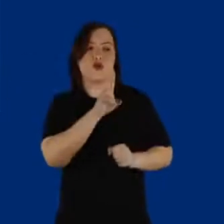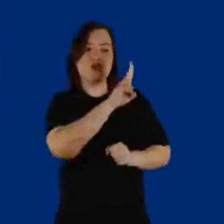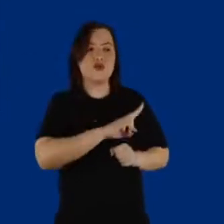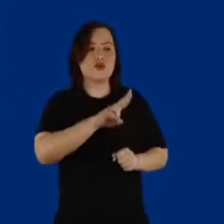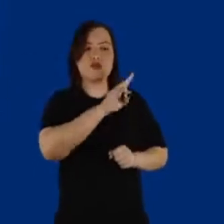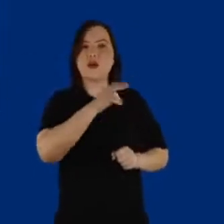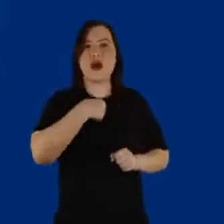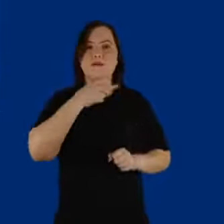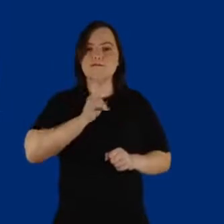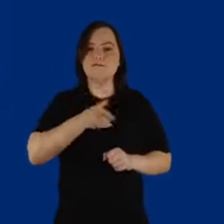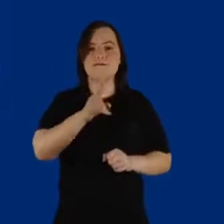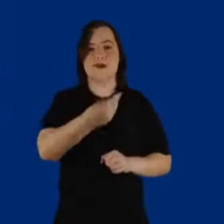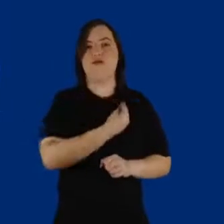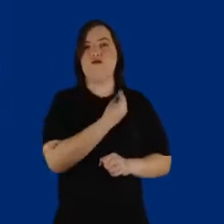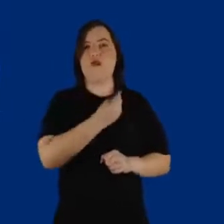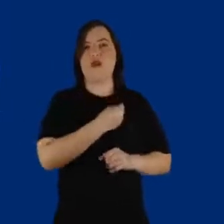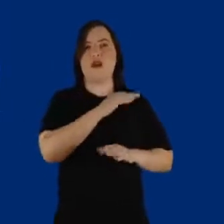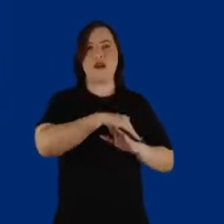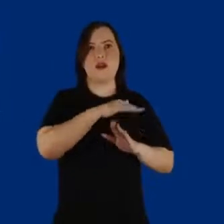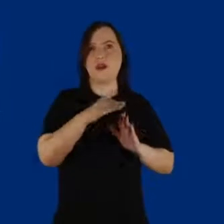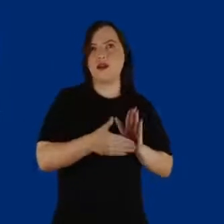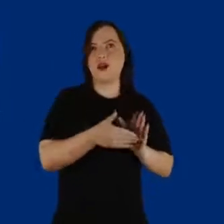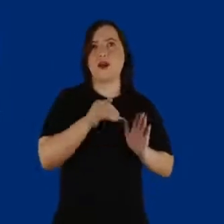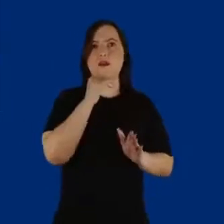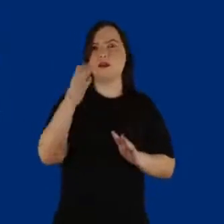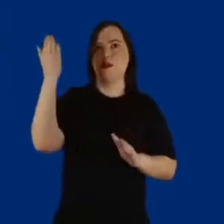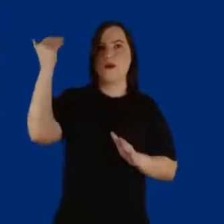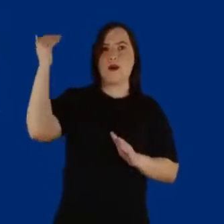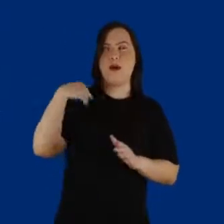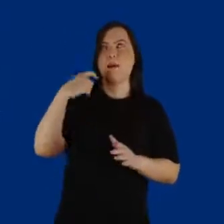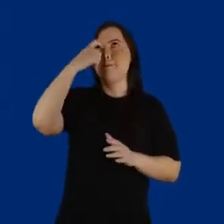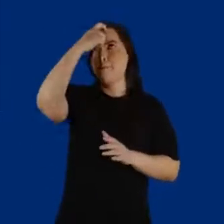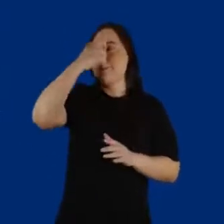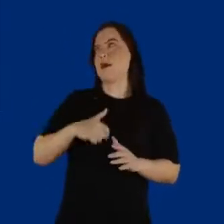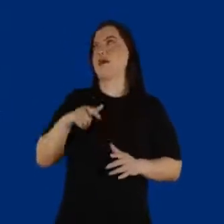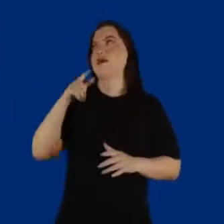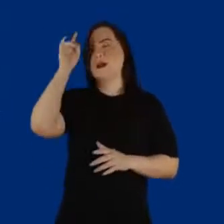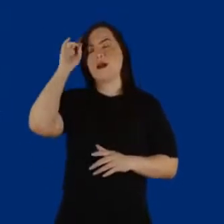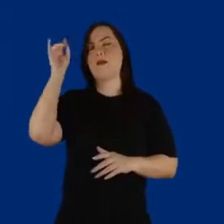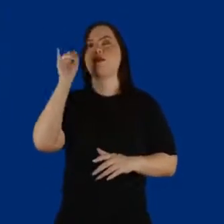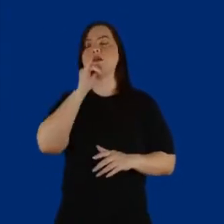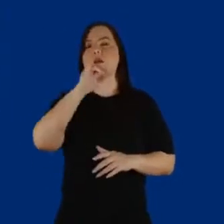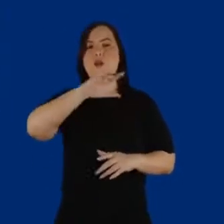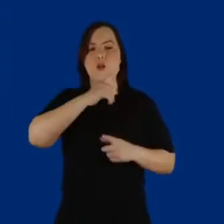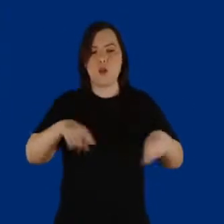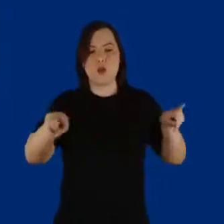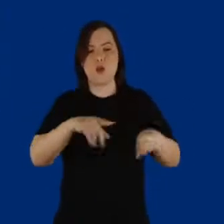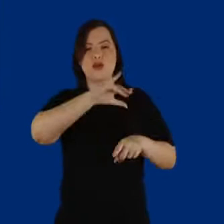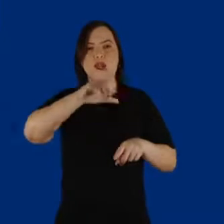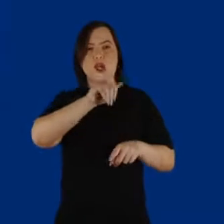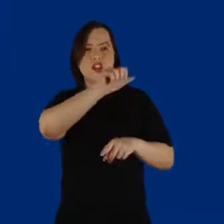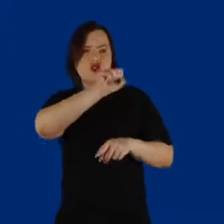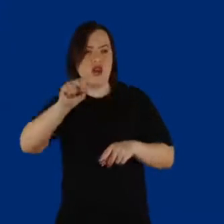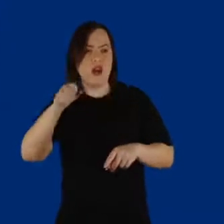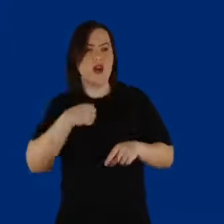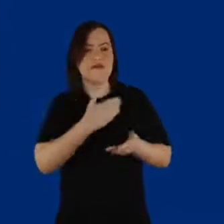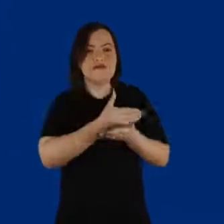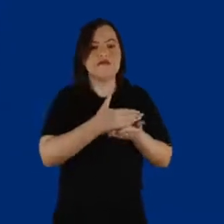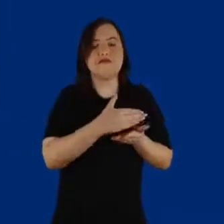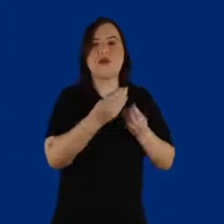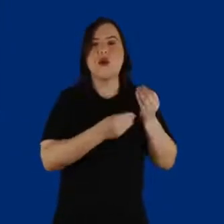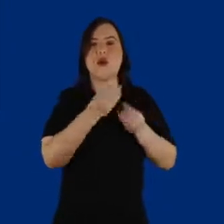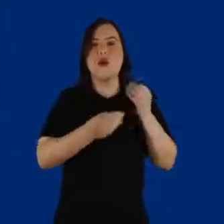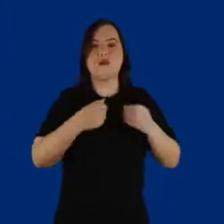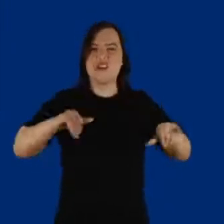para o resto da vida. Se você pensar do jazz, da onde venho, ou reggae, da onde venho, ele vem através de